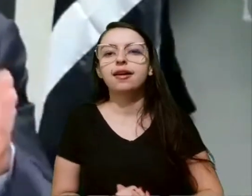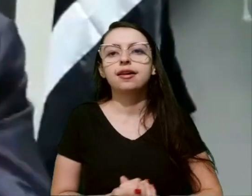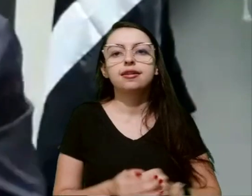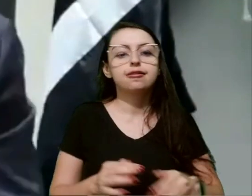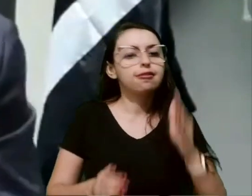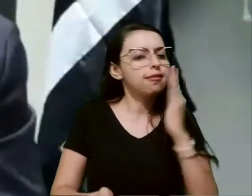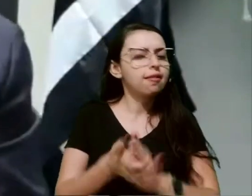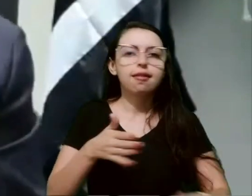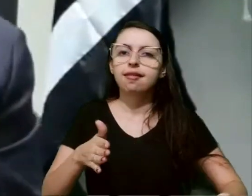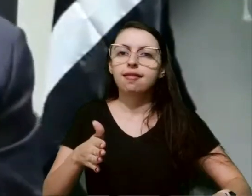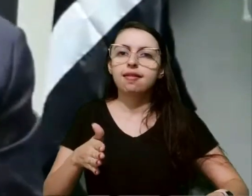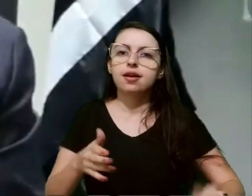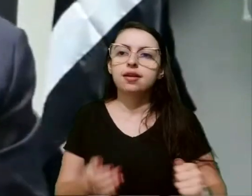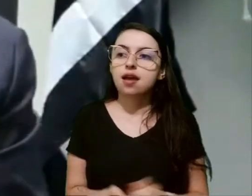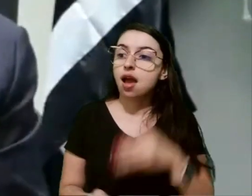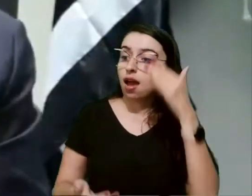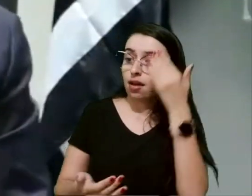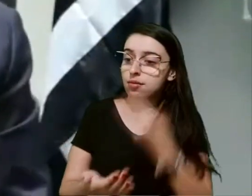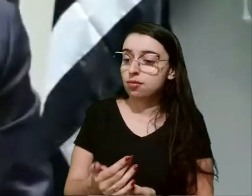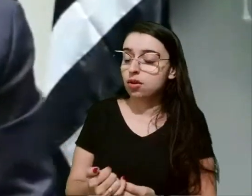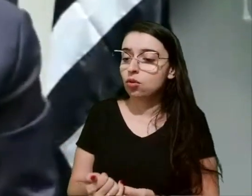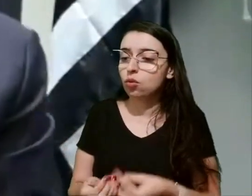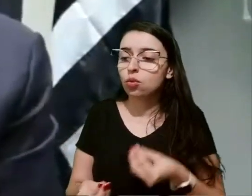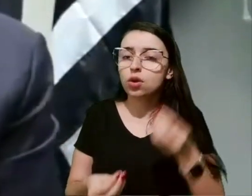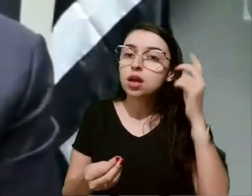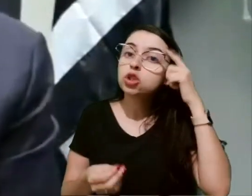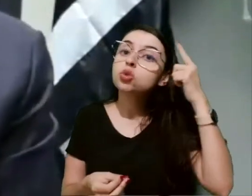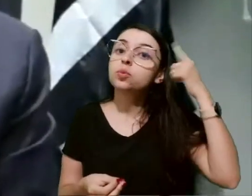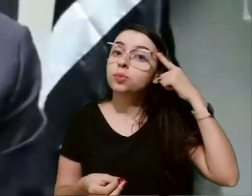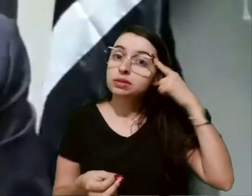o Kelsen, mas o que me impressionava na obra dele é a consciência